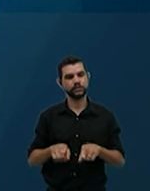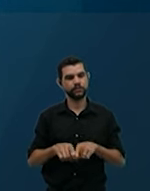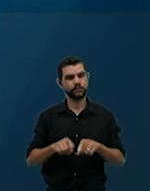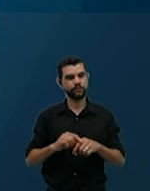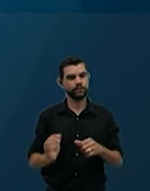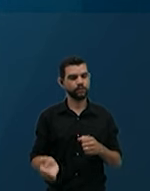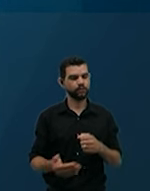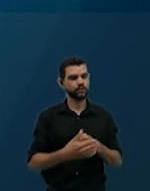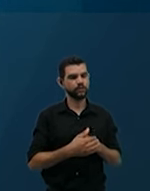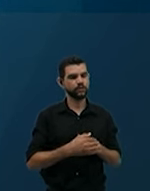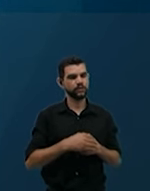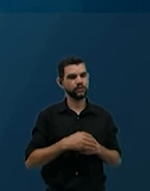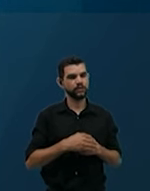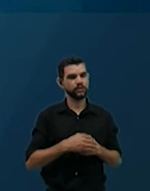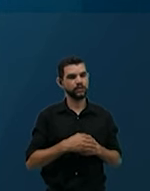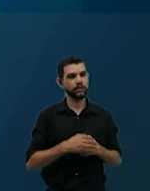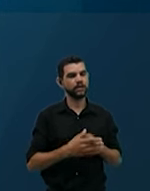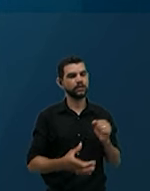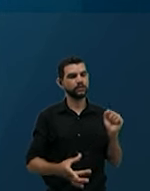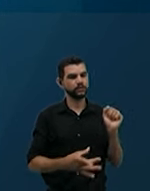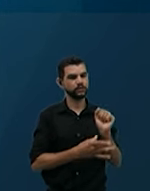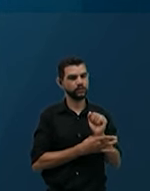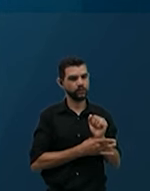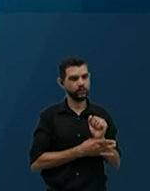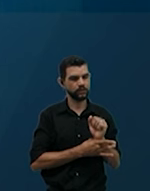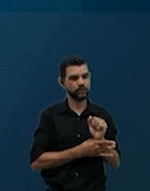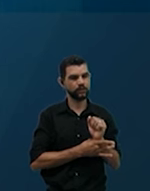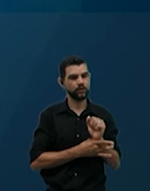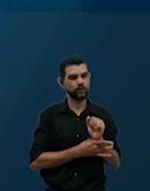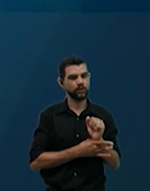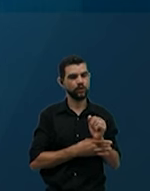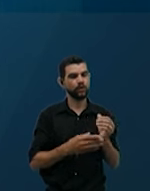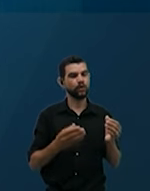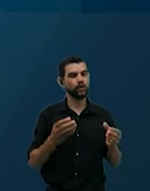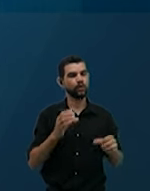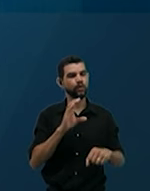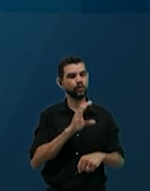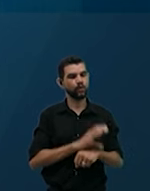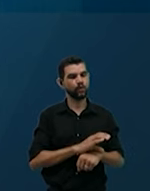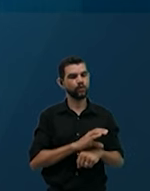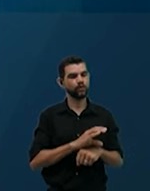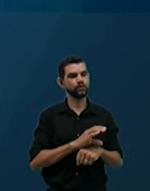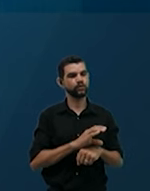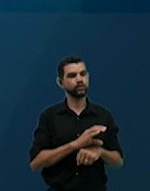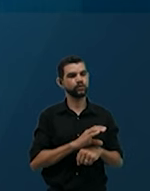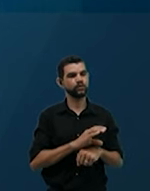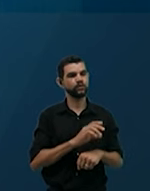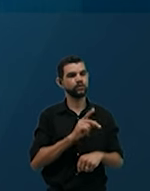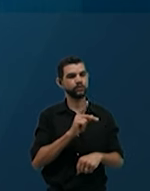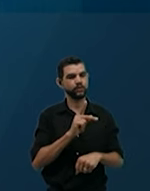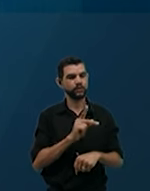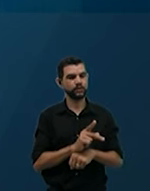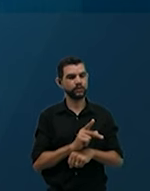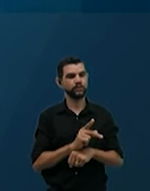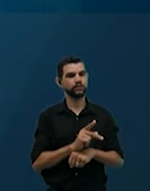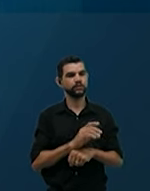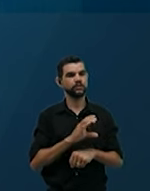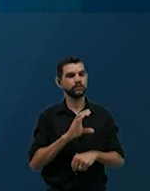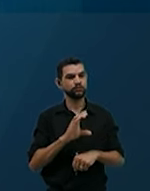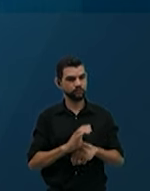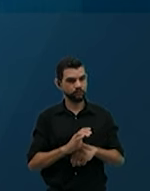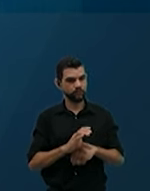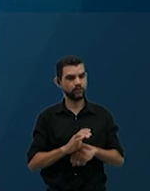isonomia, o Código de Processo Civil de 2015 inovou ao prever a possibilidade de